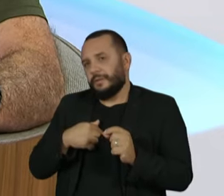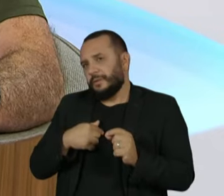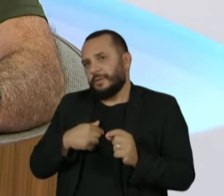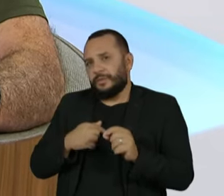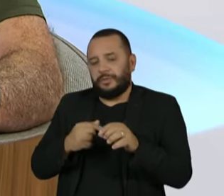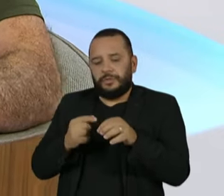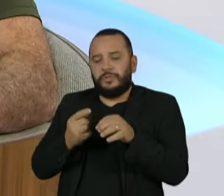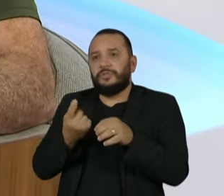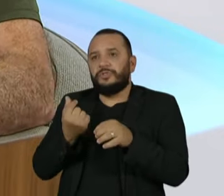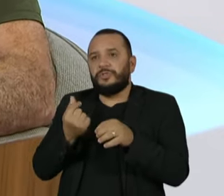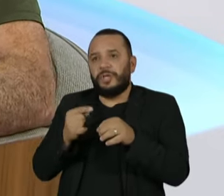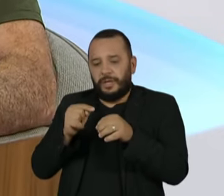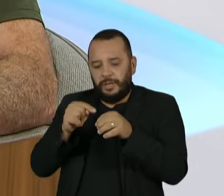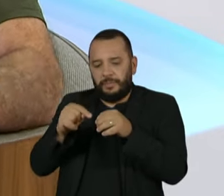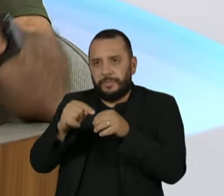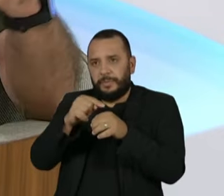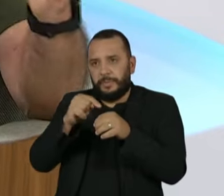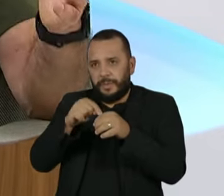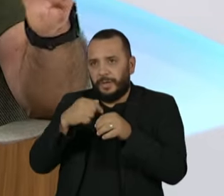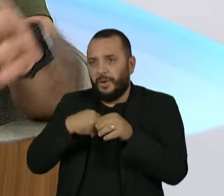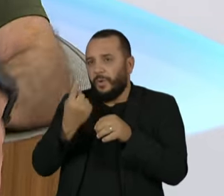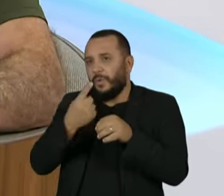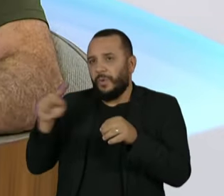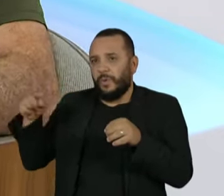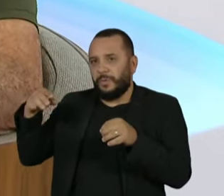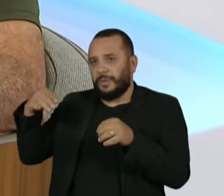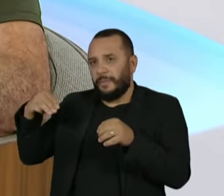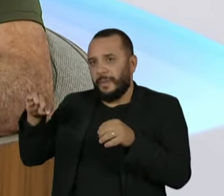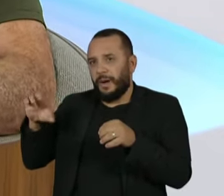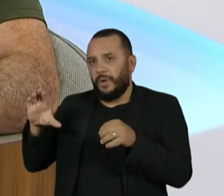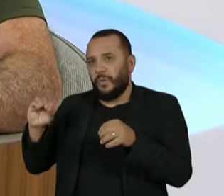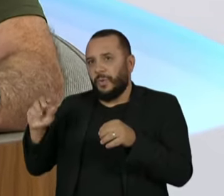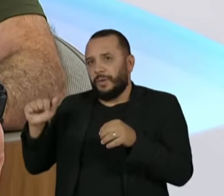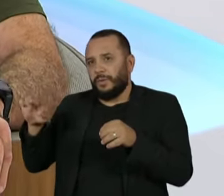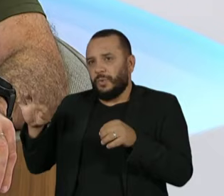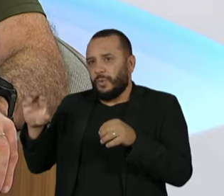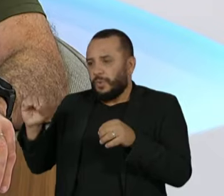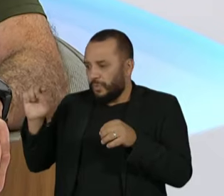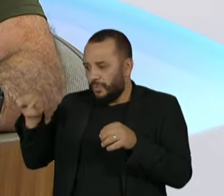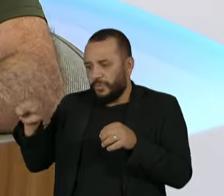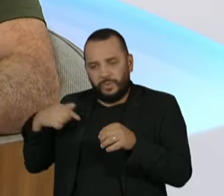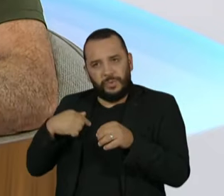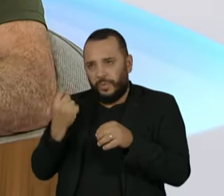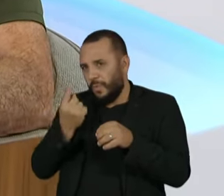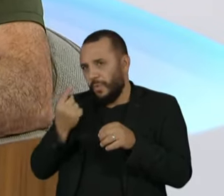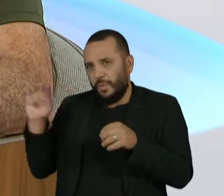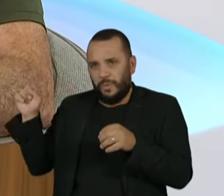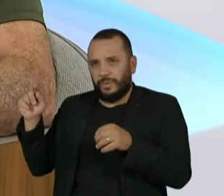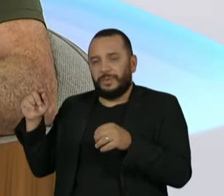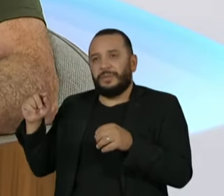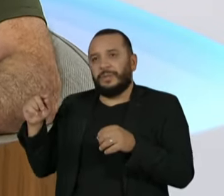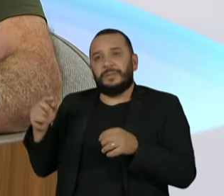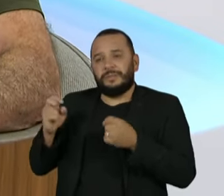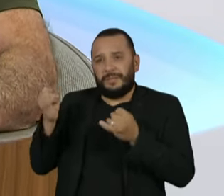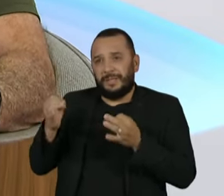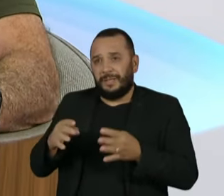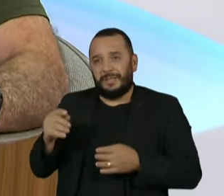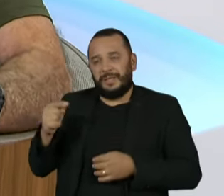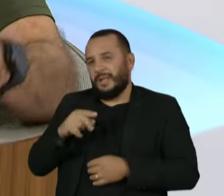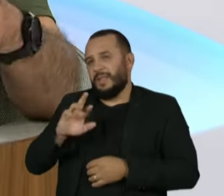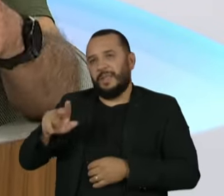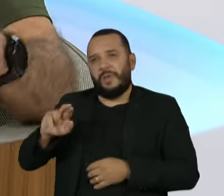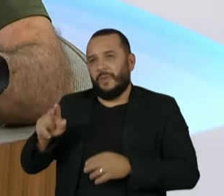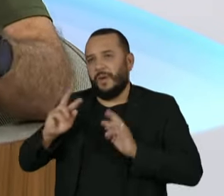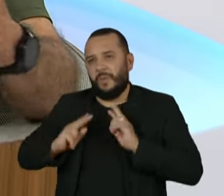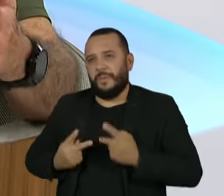Romano contra Marco Antônio pelo time de Otaviano que dizia que ele era muito menos Romano né Muito menos